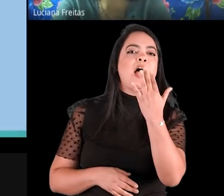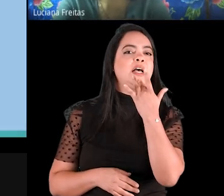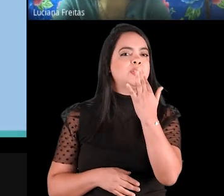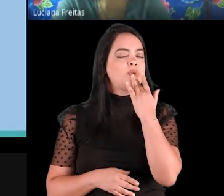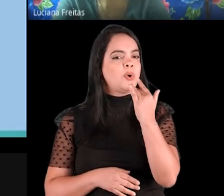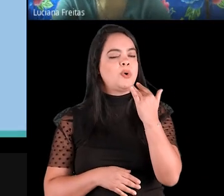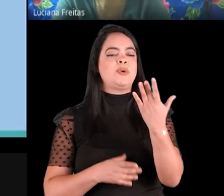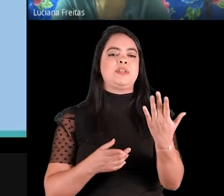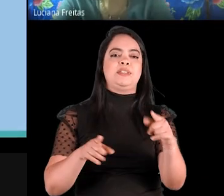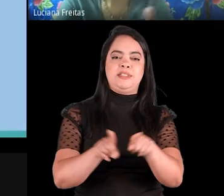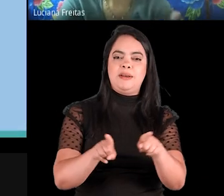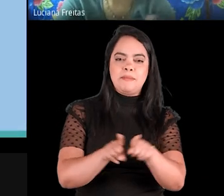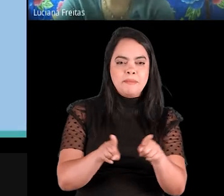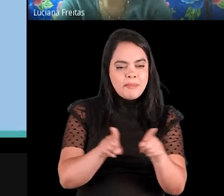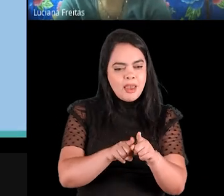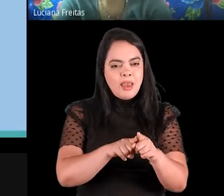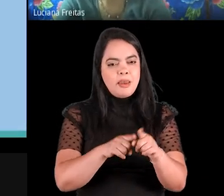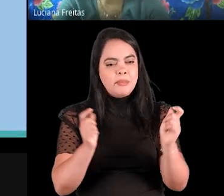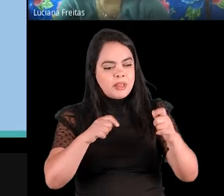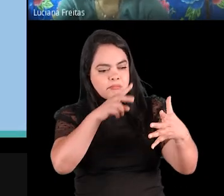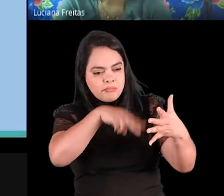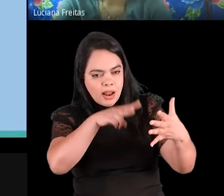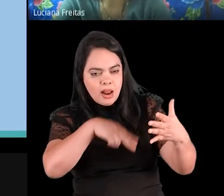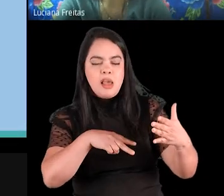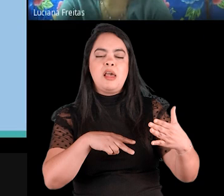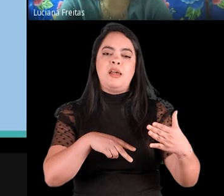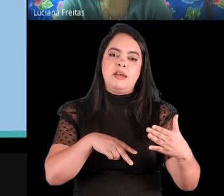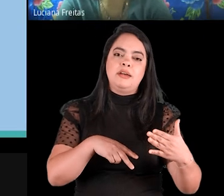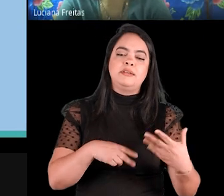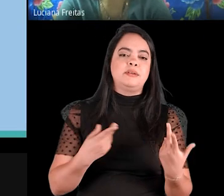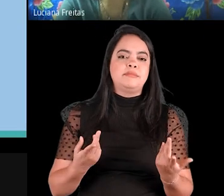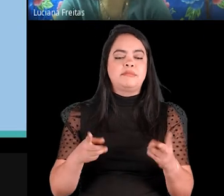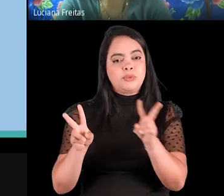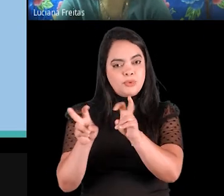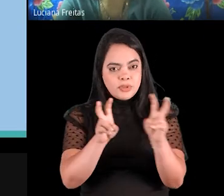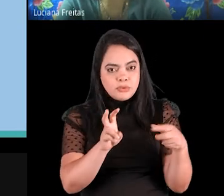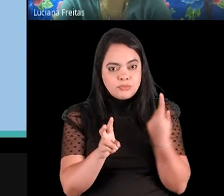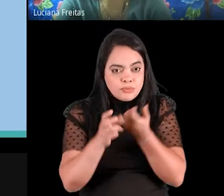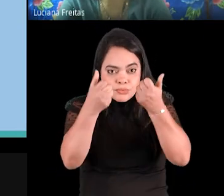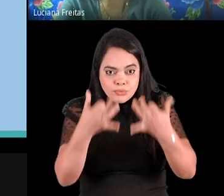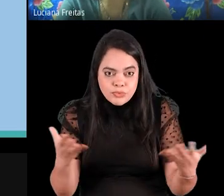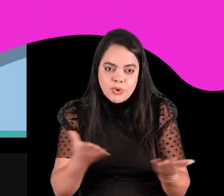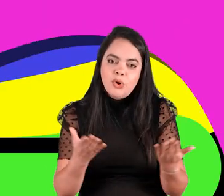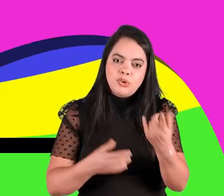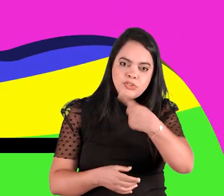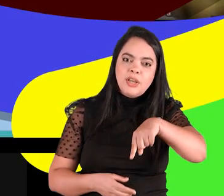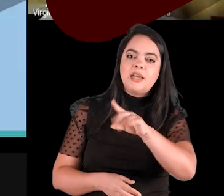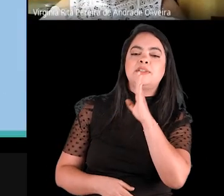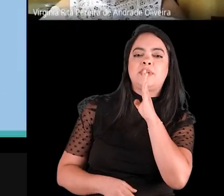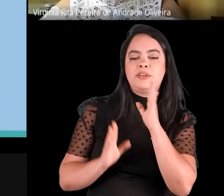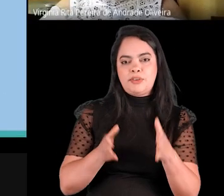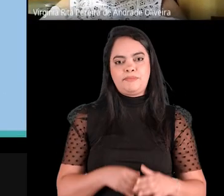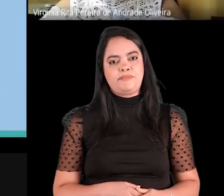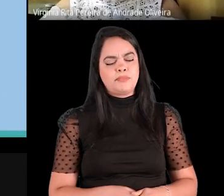questões que a gente vai passar aqui já são coisas que estão um pouco mais assim encaminhadas nesse processo. Foi bom